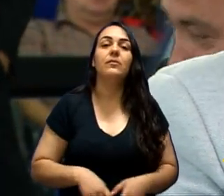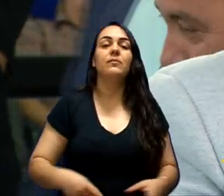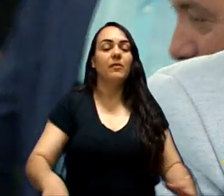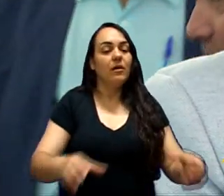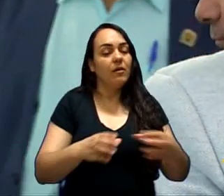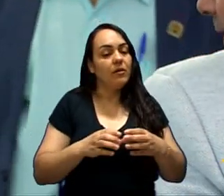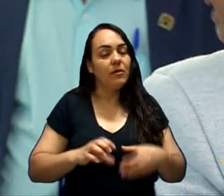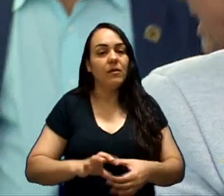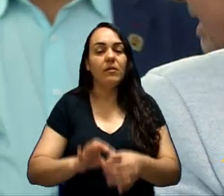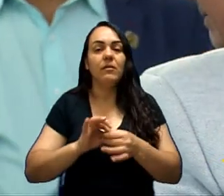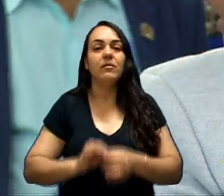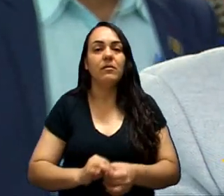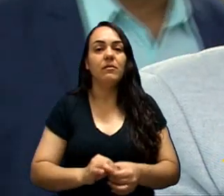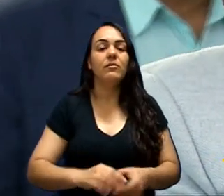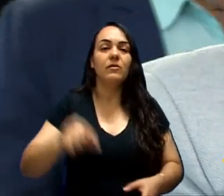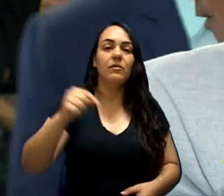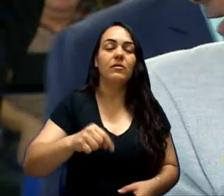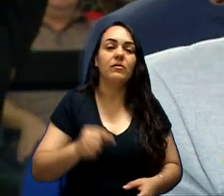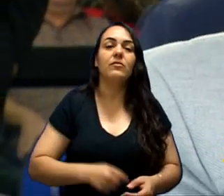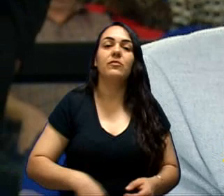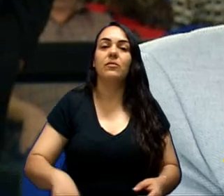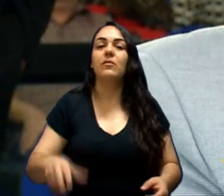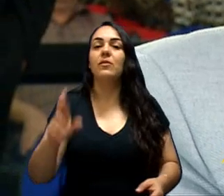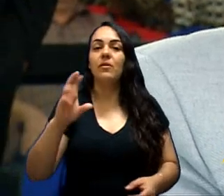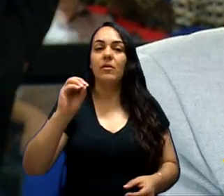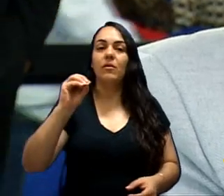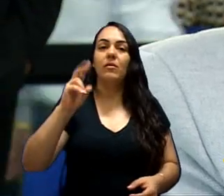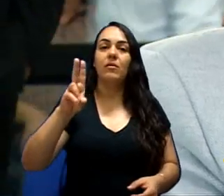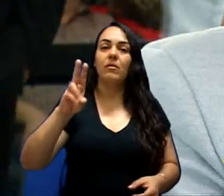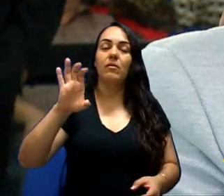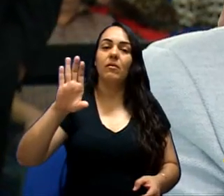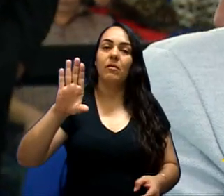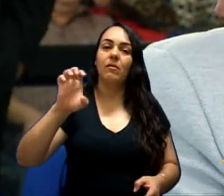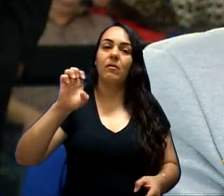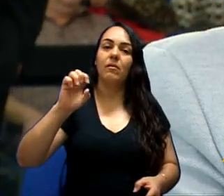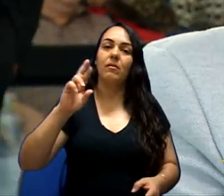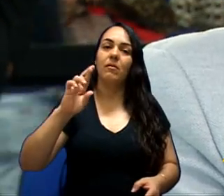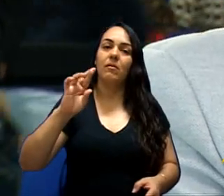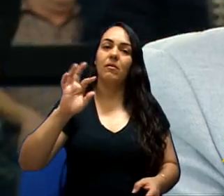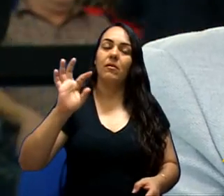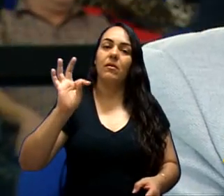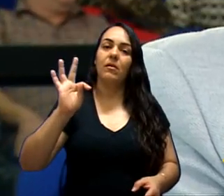participou, doutora Roberta e o Regalado. Nós